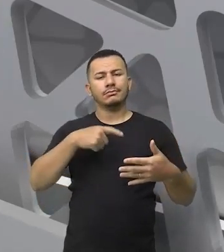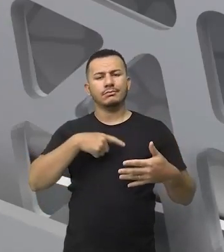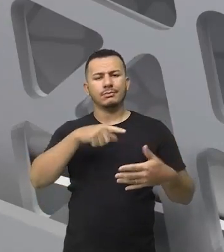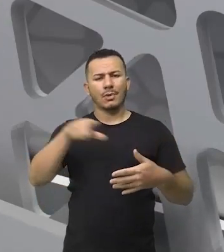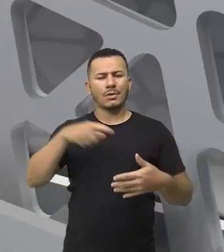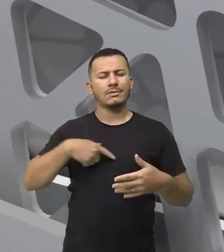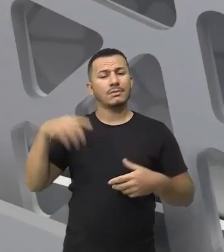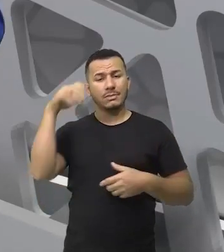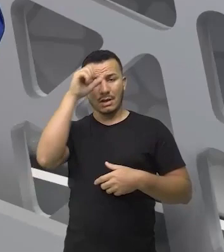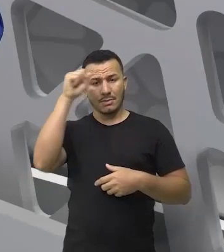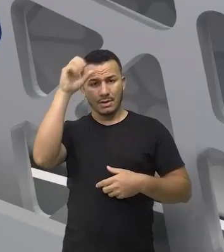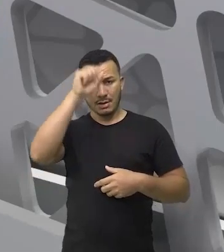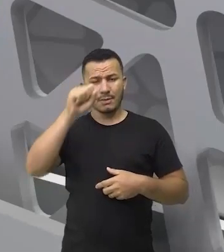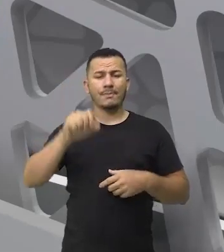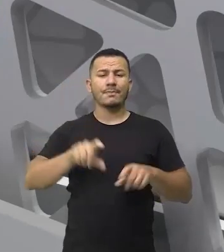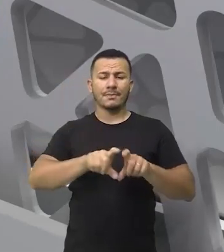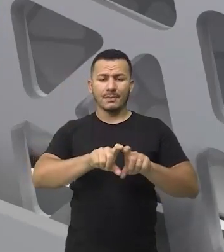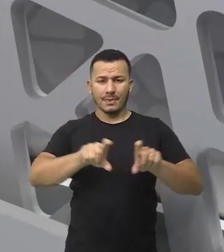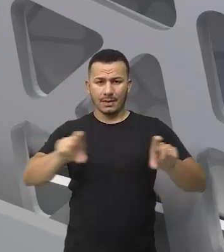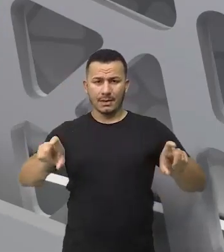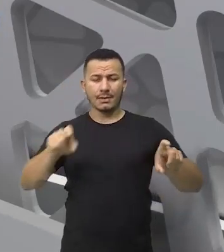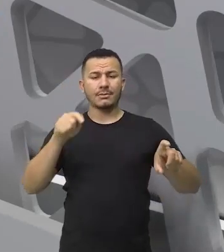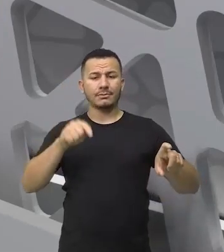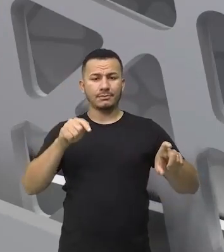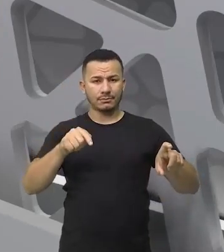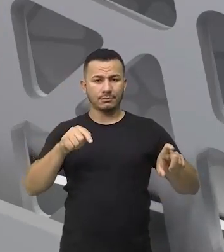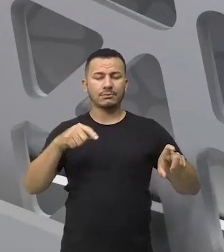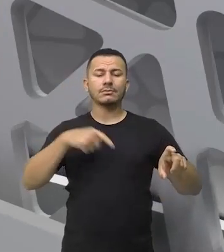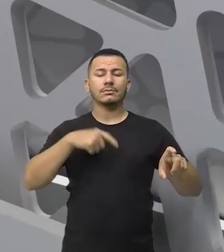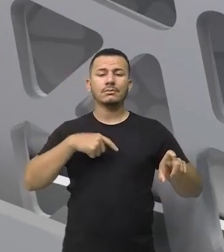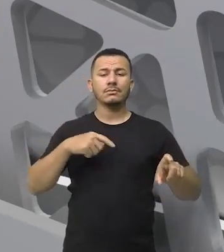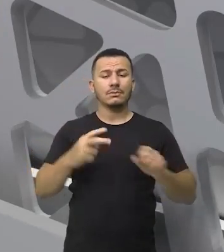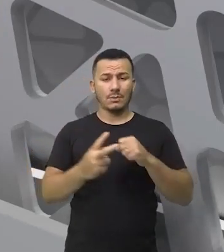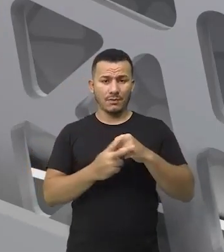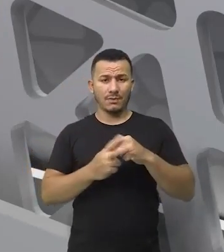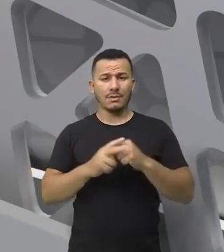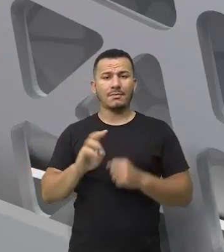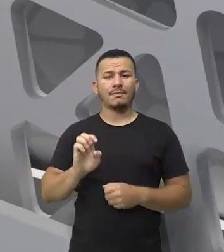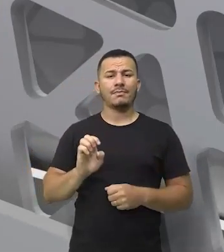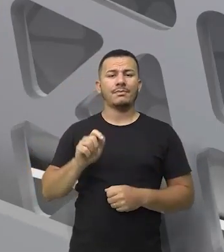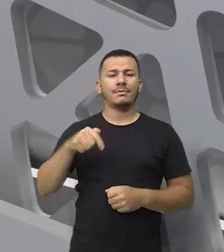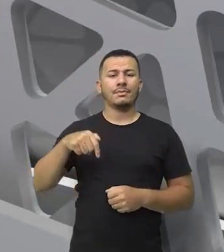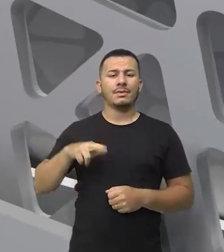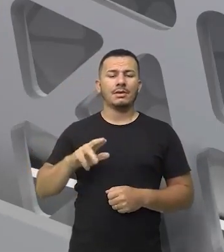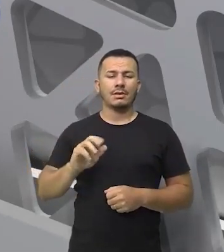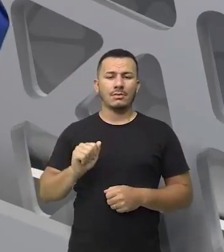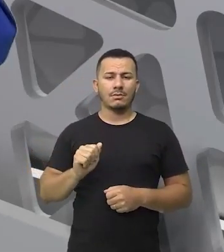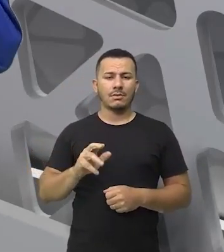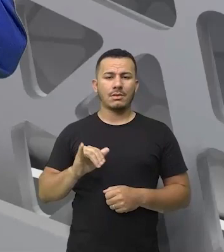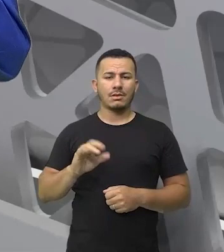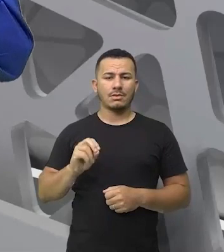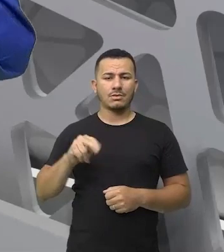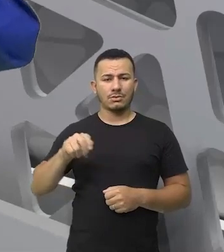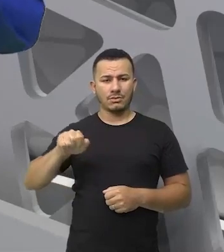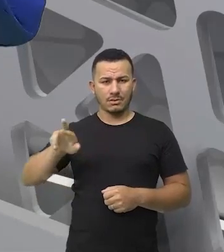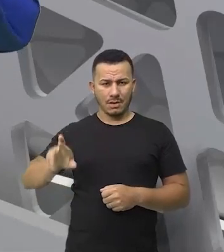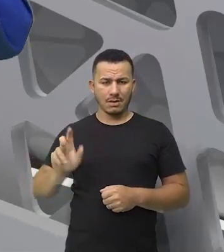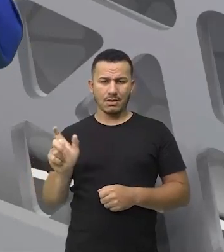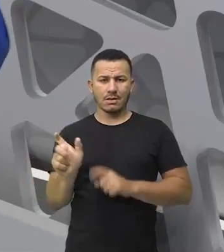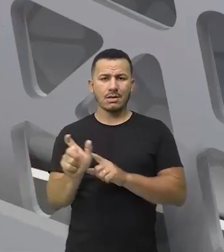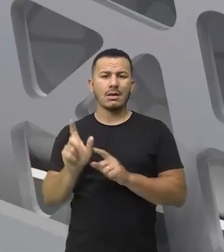nossa mente que equacionar, olha, o verbo equacionar